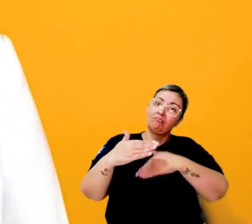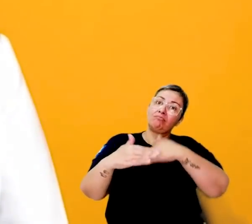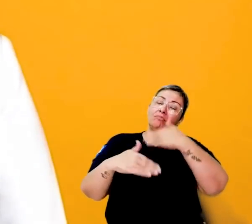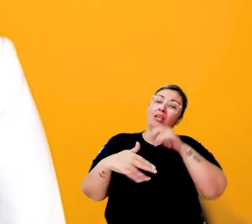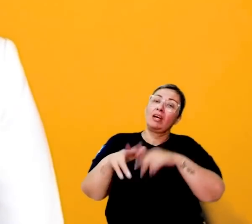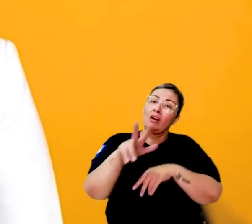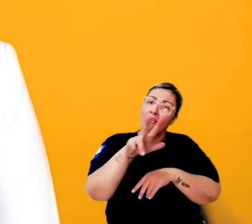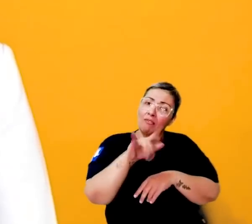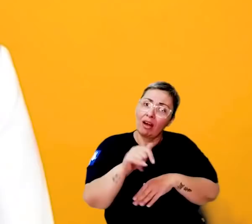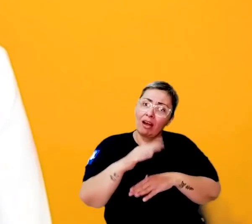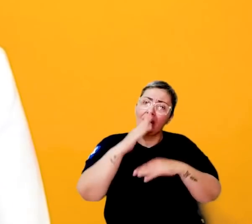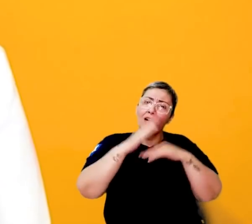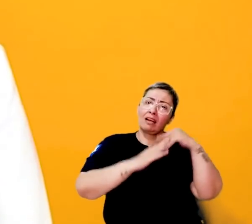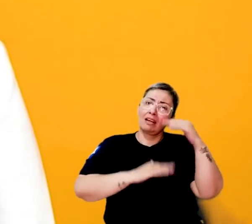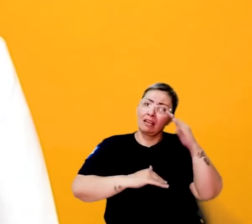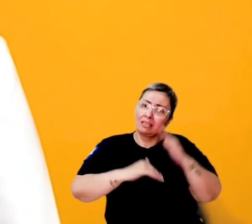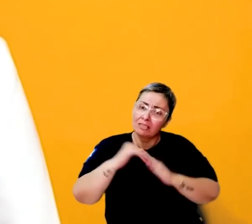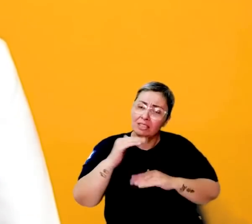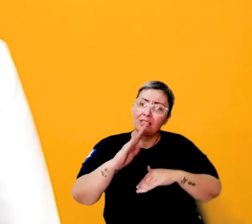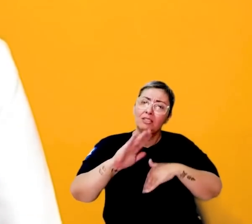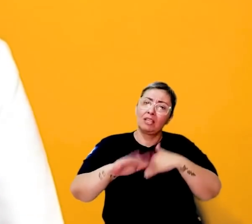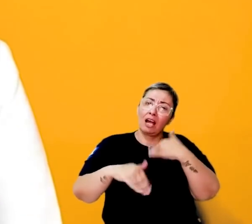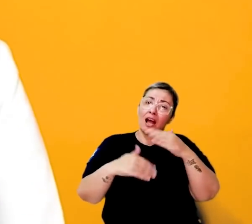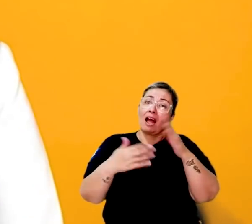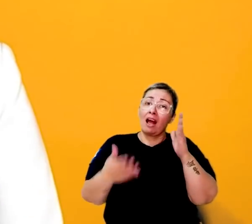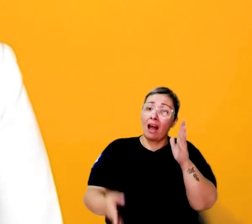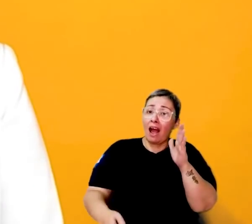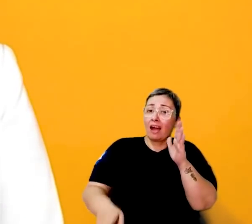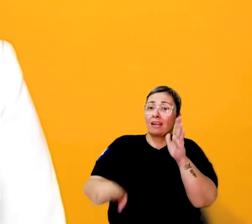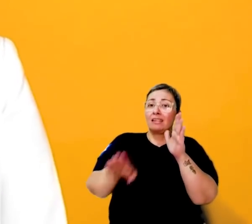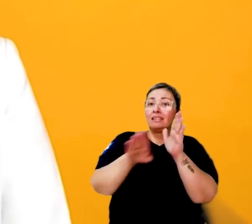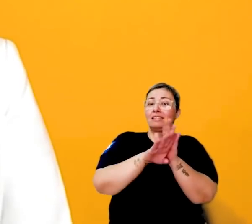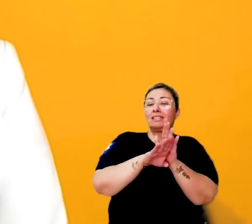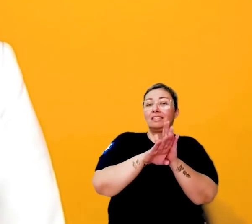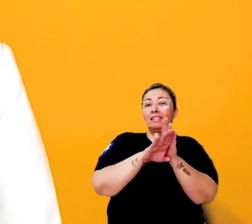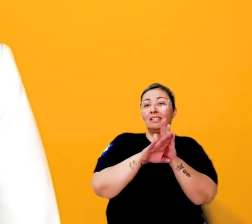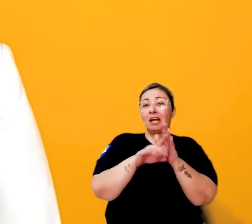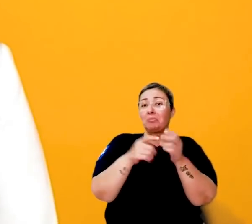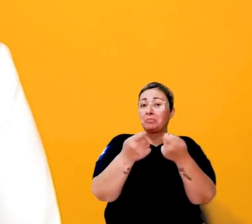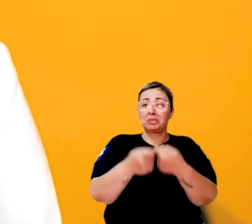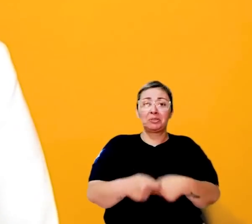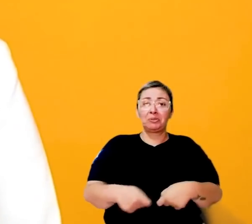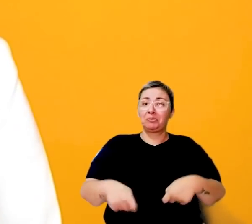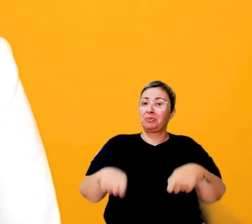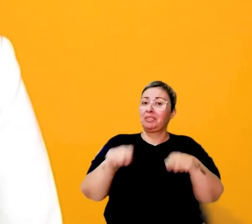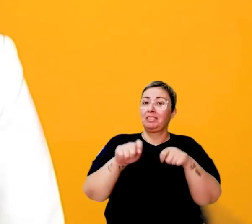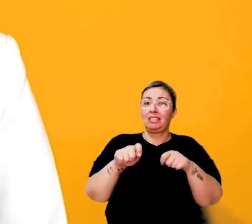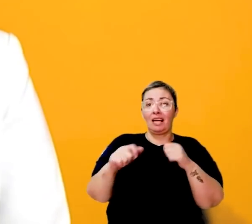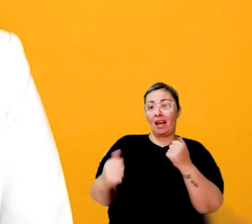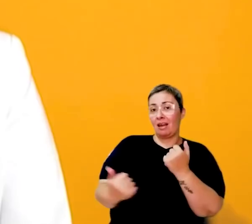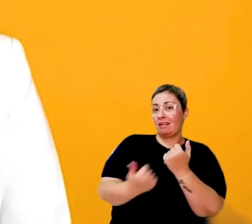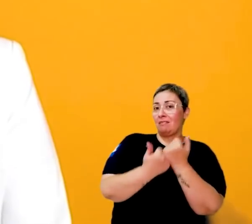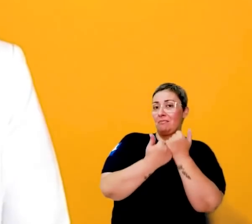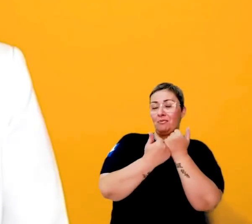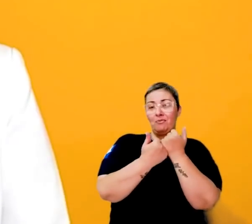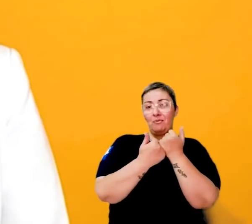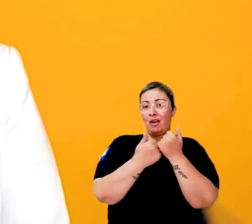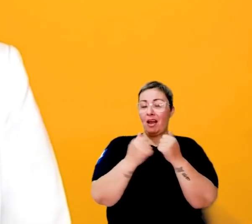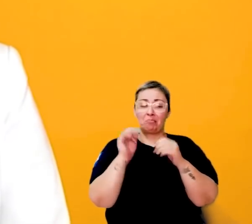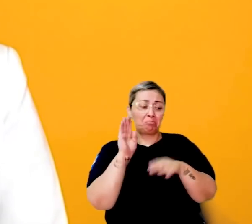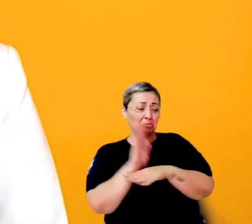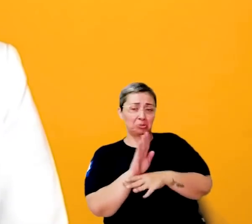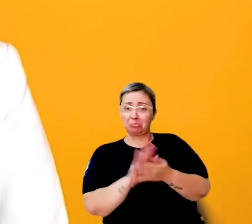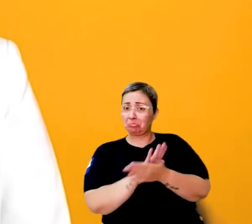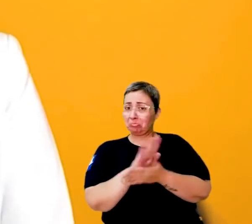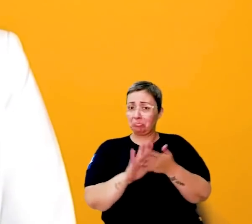vai realizando essas atividades até chegar ao ponto, de não precisar mais de apoio, de nenhuma ajuda